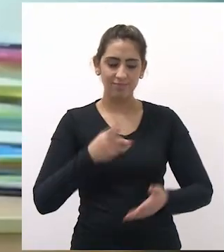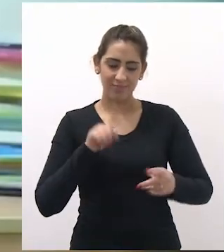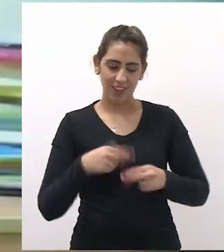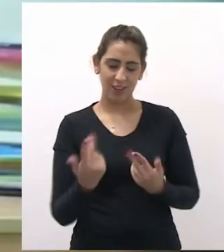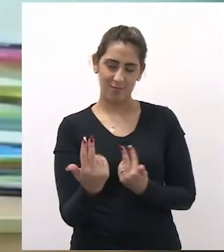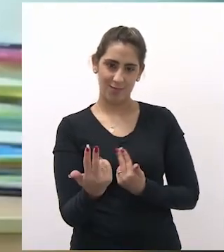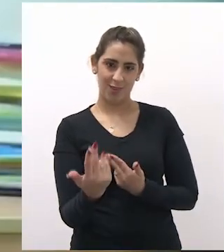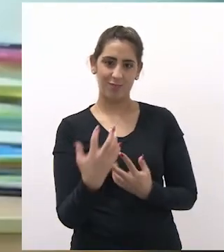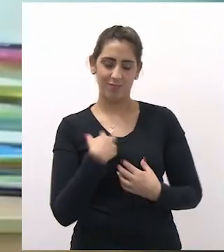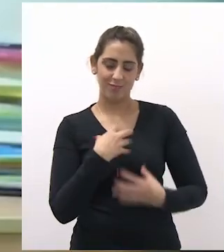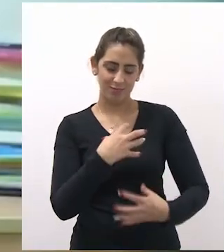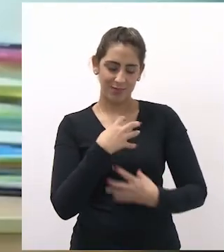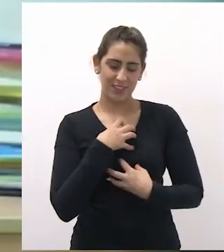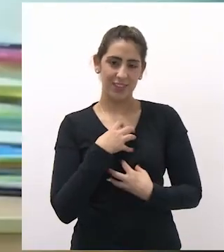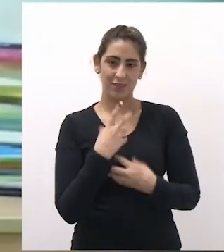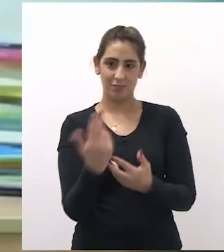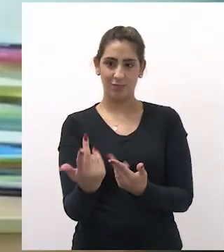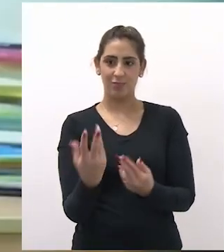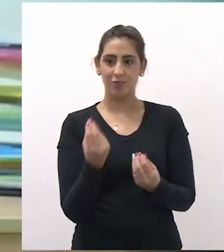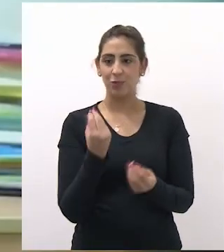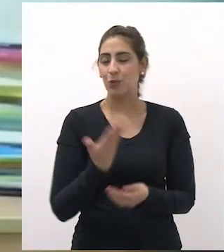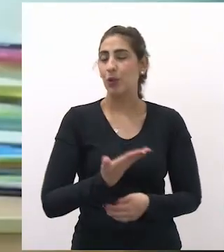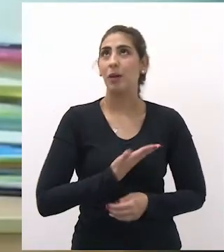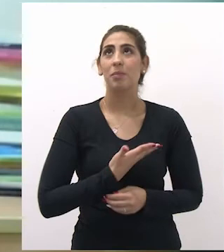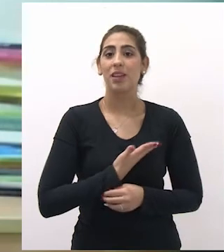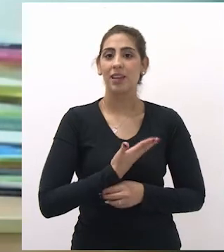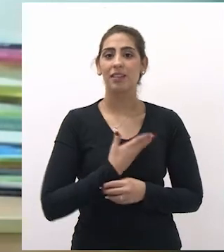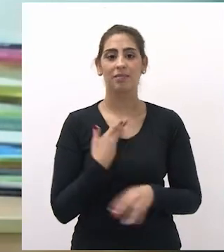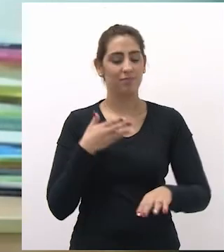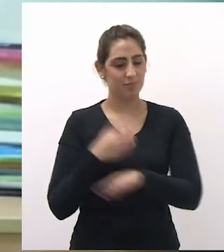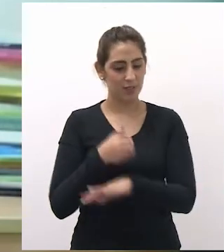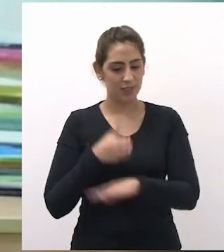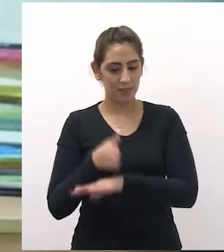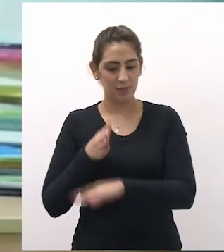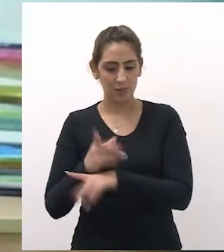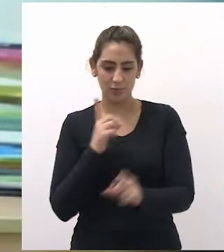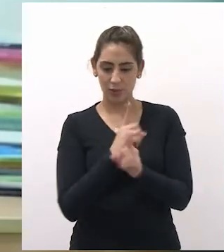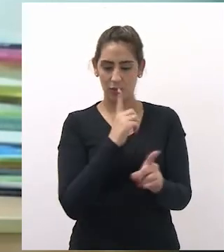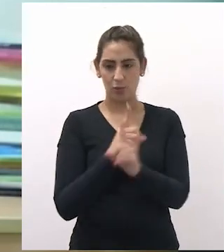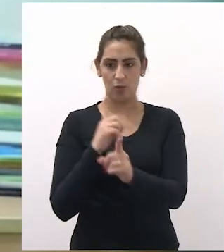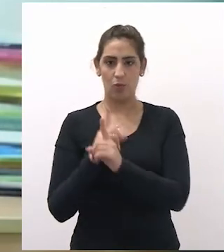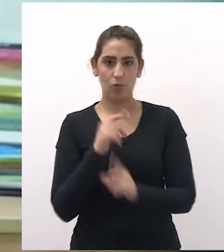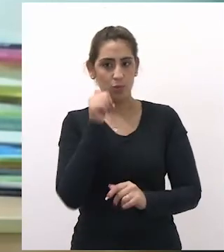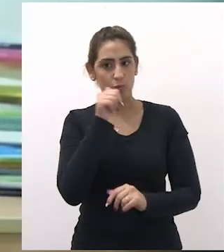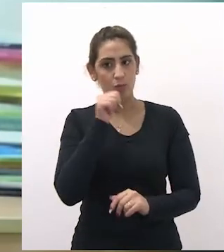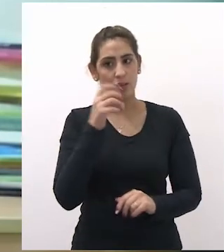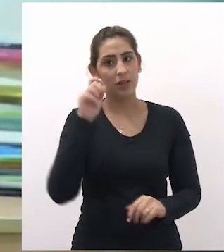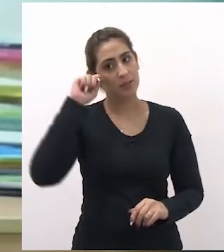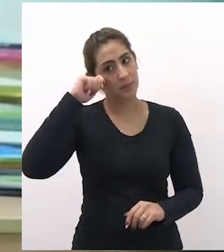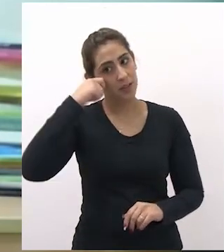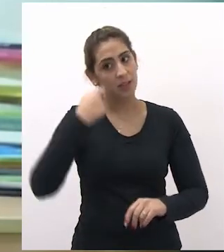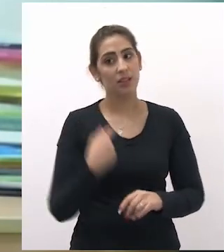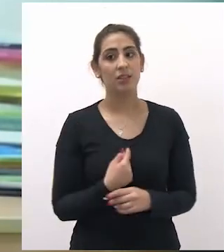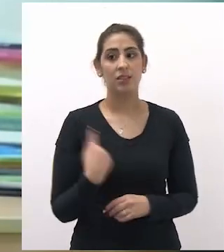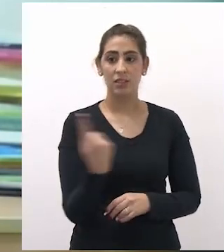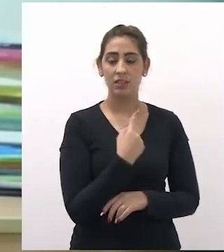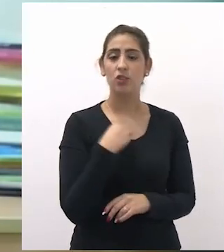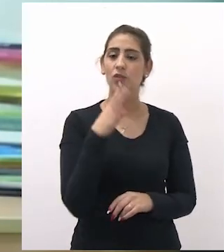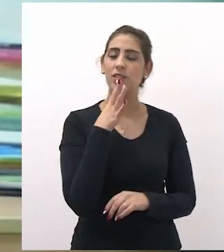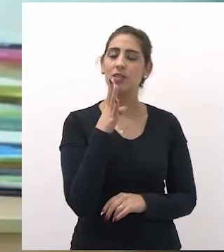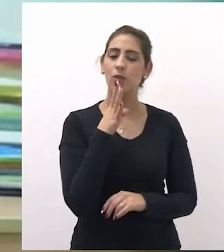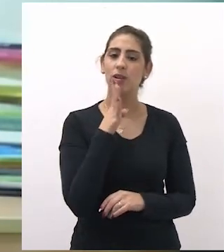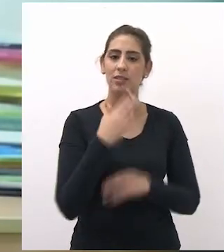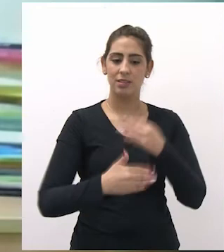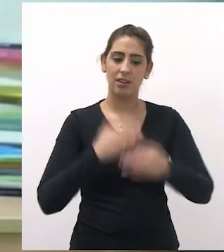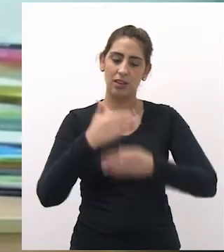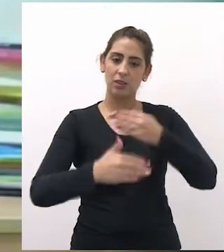também me sinto, assim, super amiga, participo dos encontros do Mulheres Pretas, e a gente vai se conhecendo,